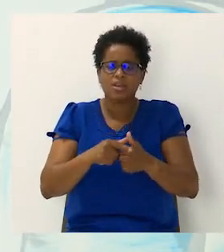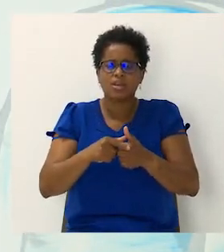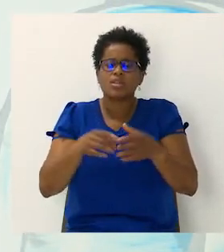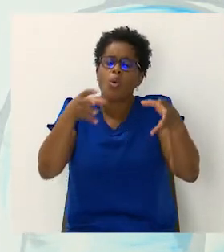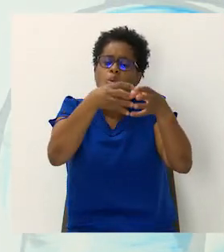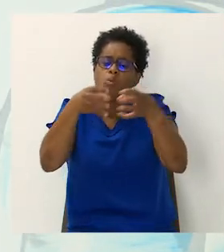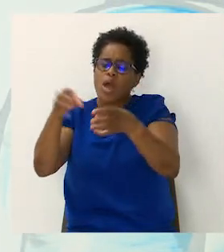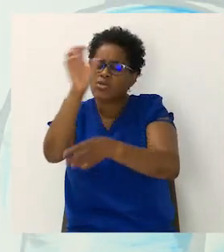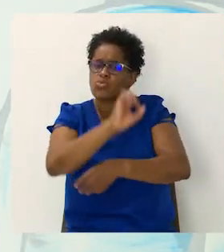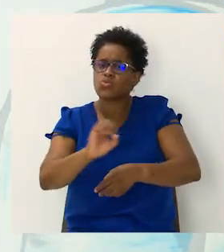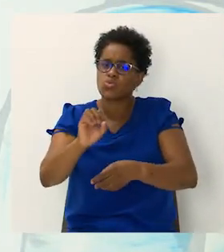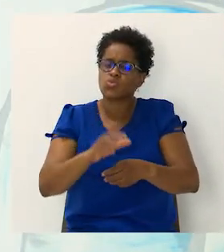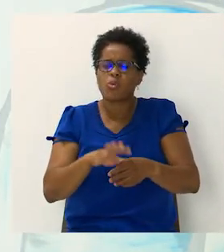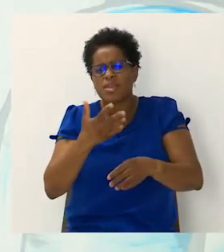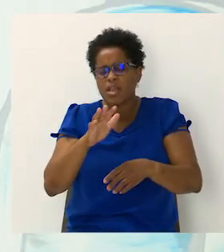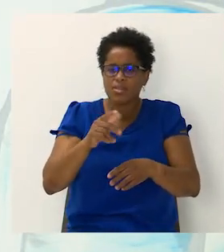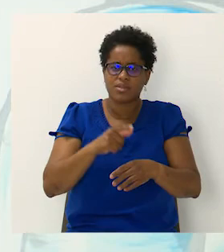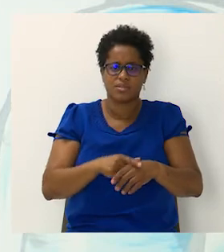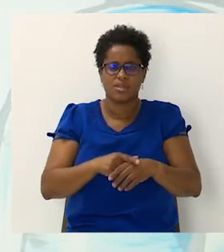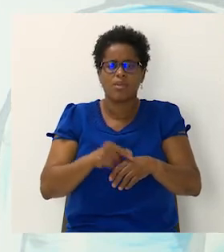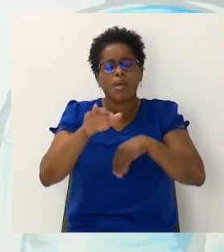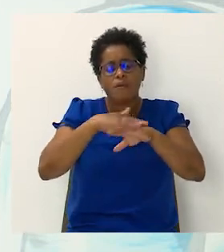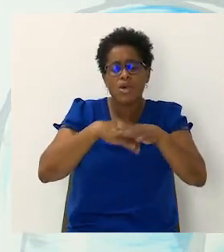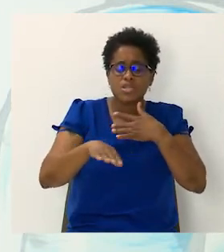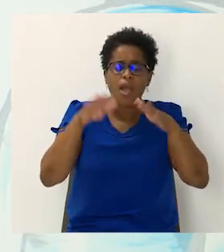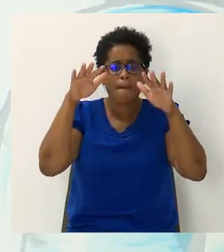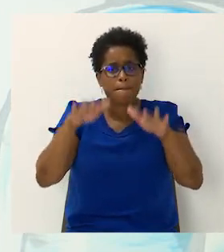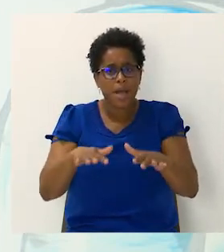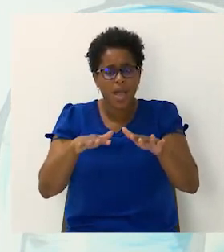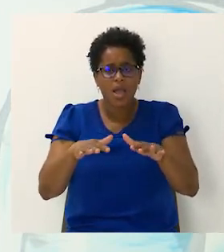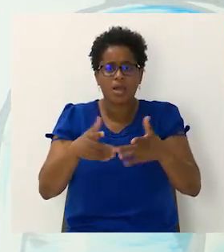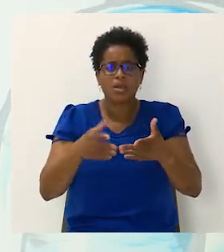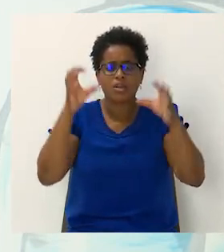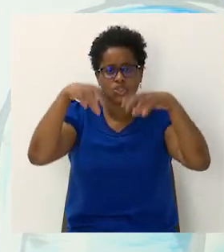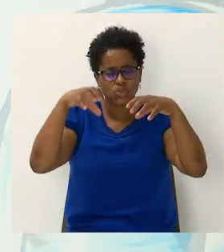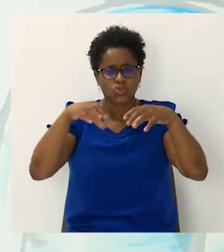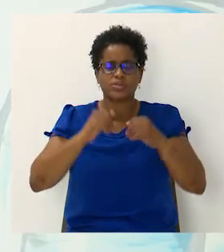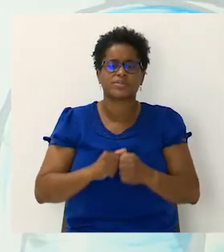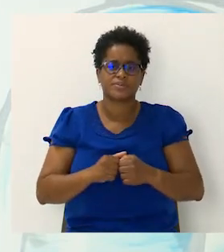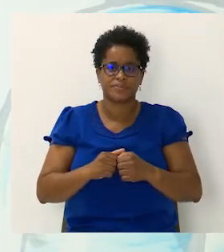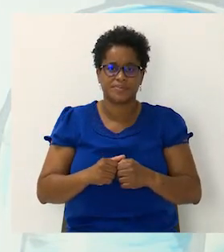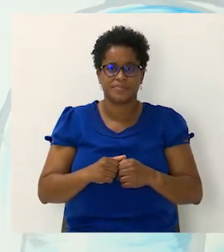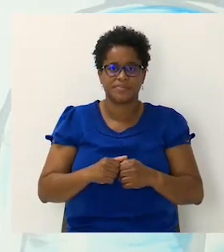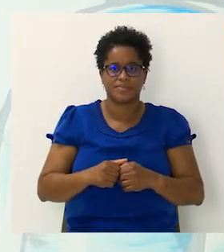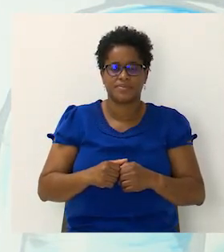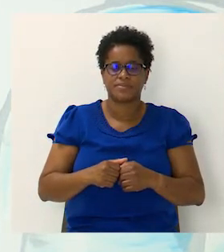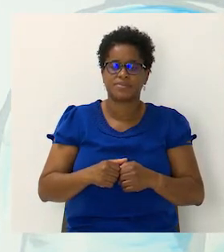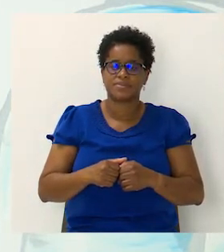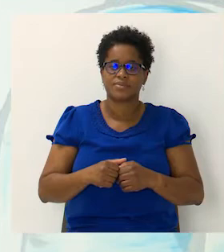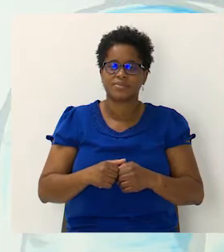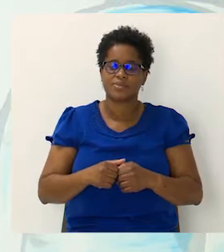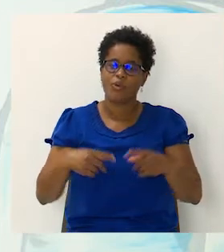sua comunidade como tentativa de fazer parar as chuvas?